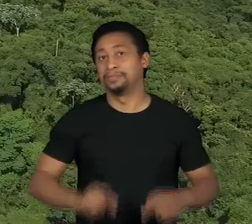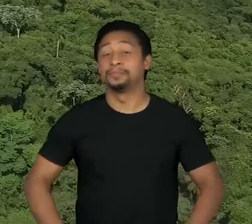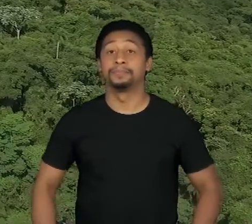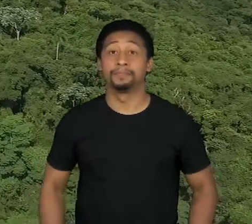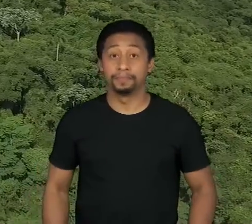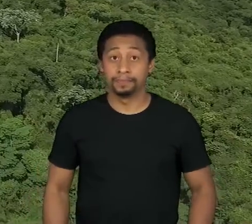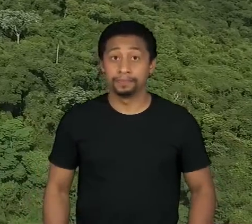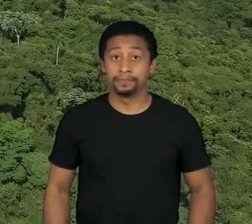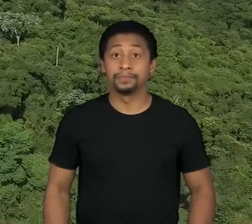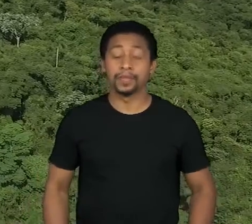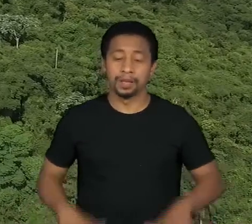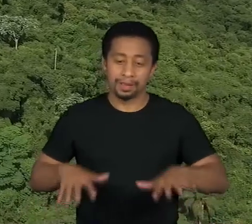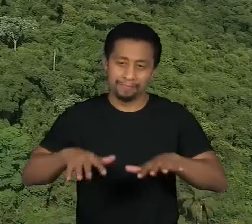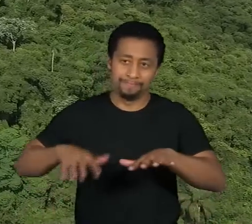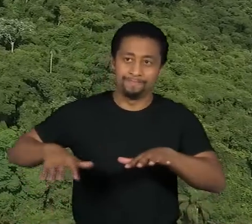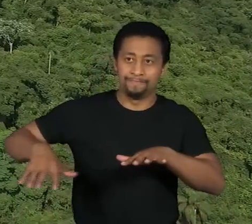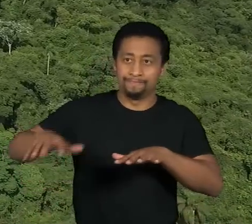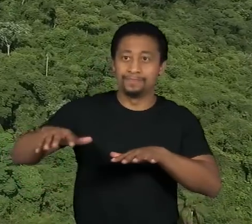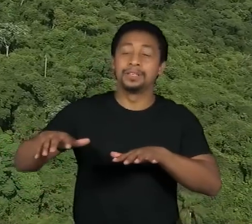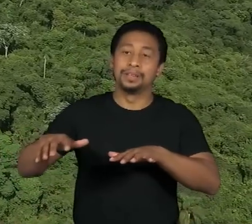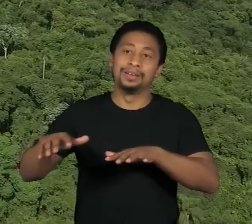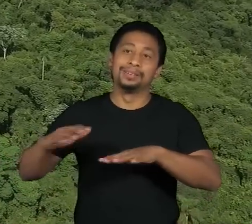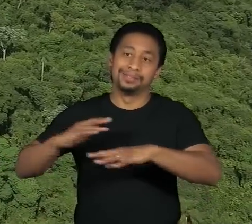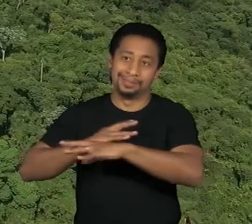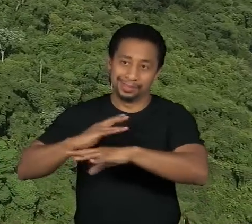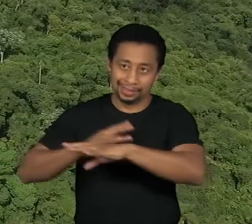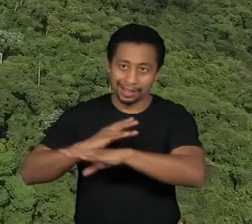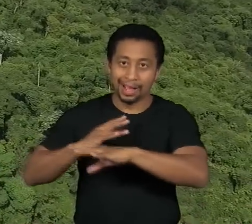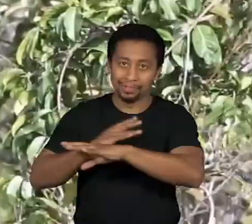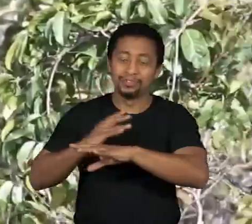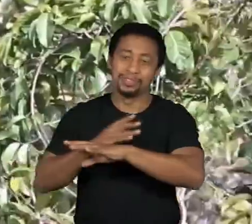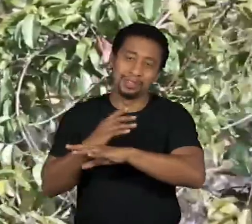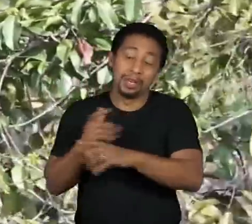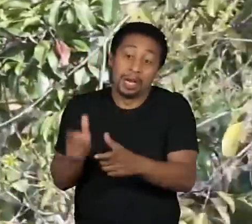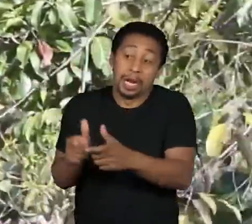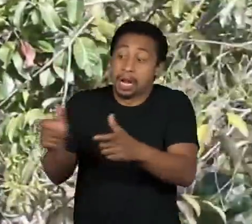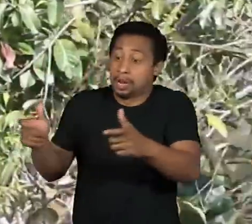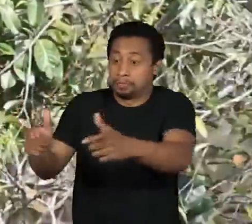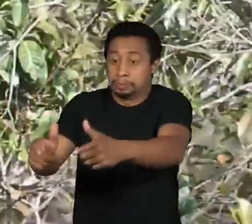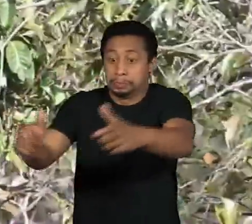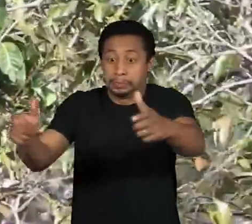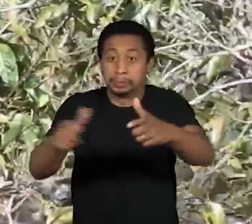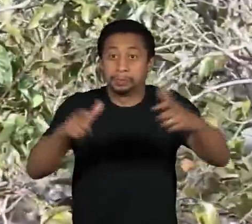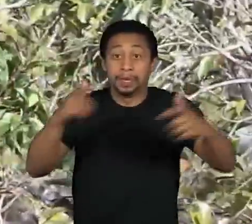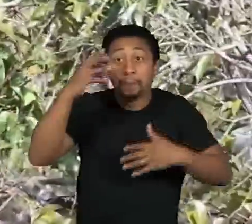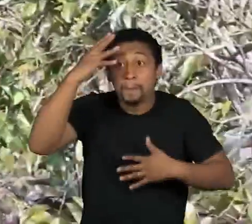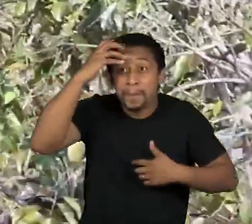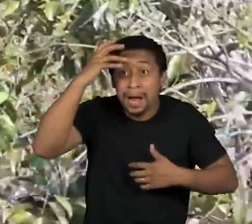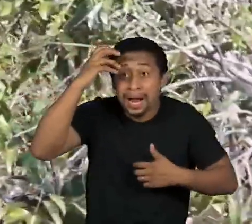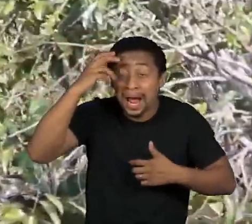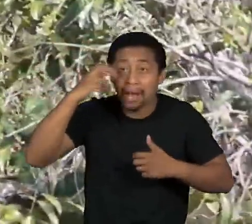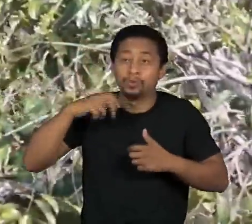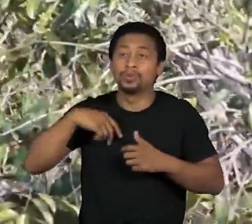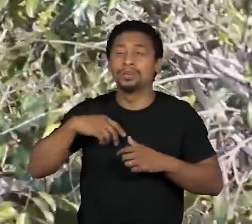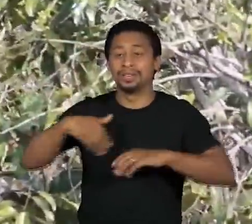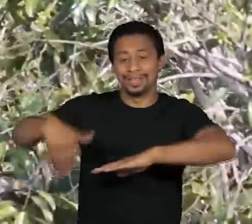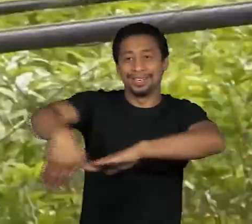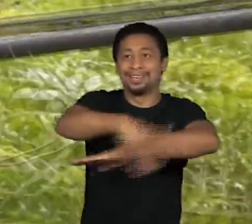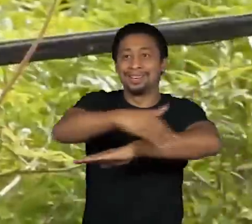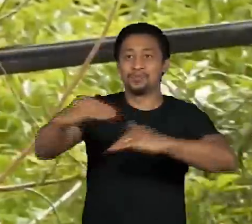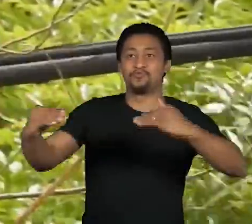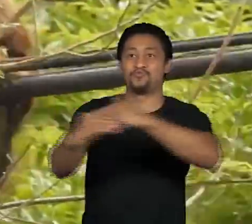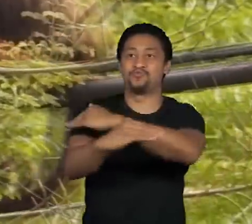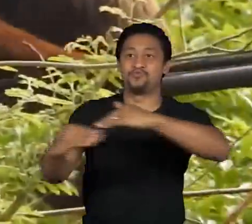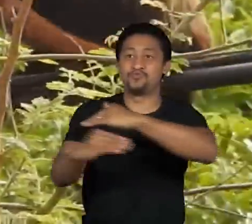Vivendo perto de centros urbanos, como na Serra da Cantareira, em São Paulo, muitos são vítimas de atropelamento, atacados por